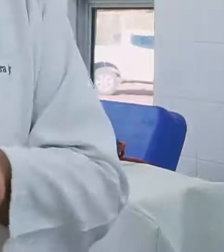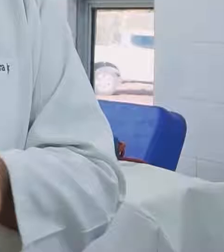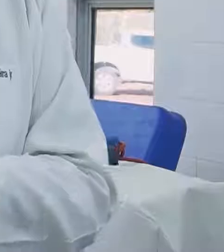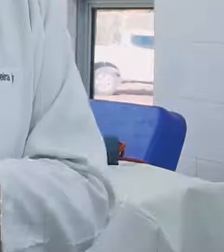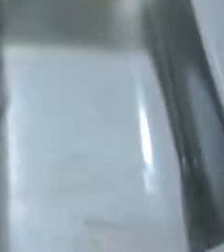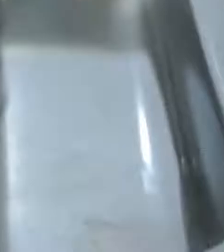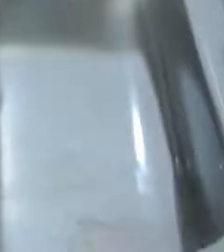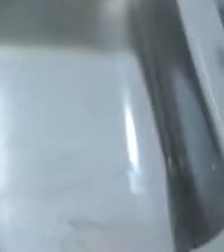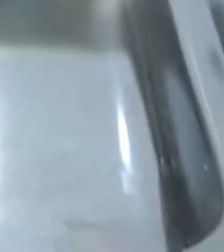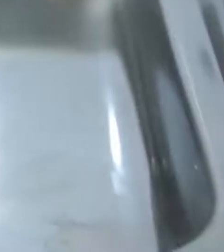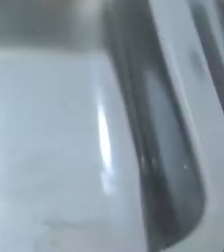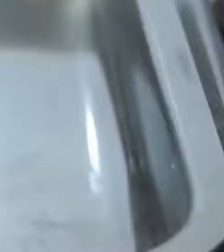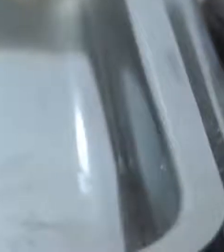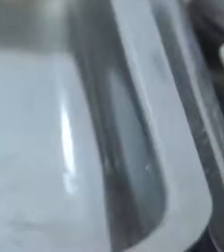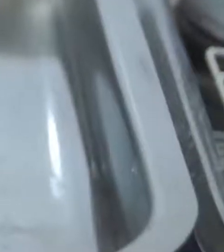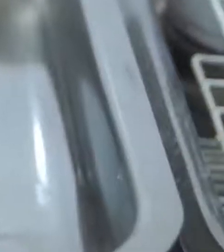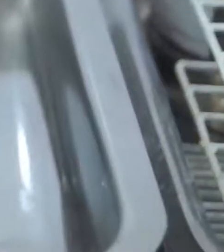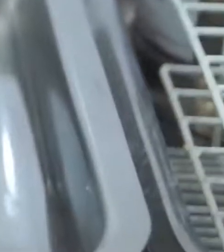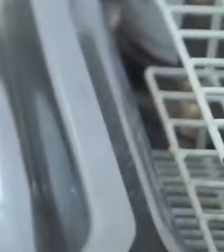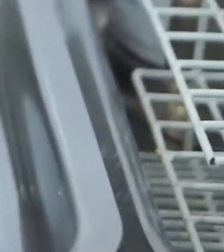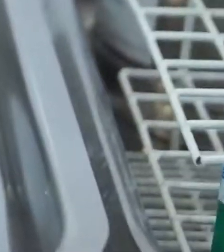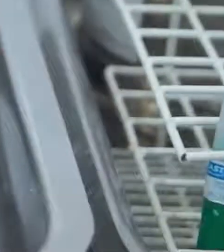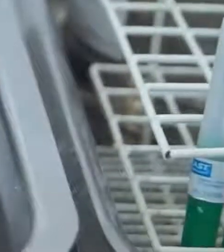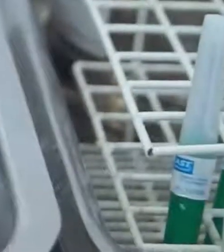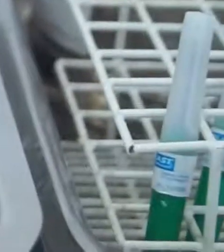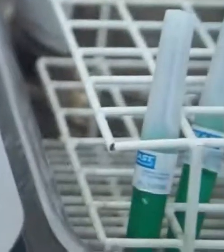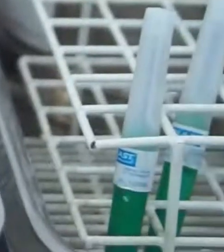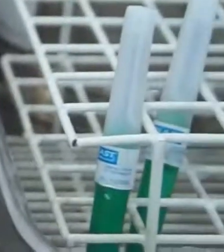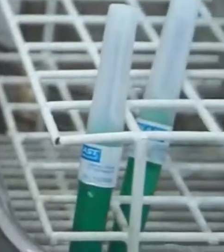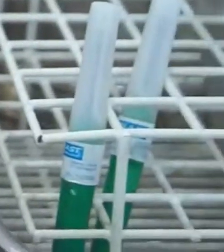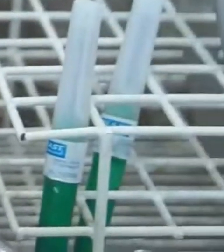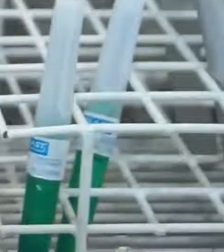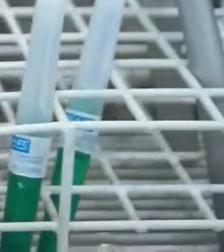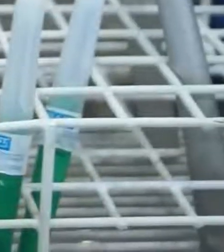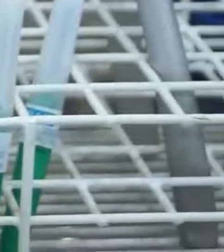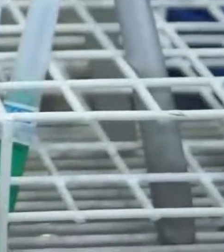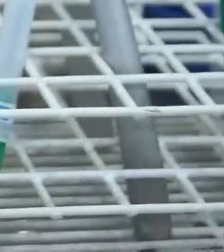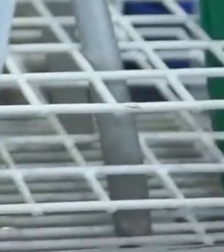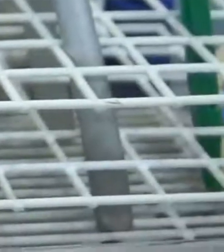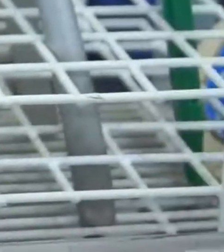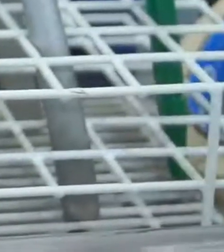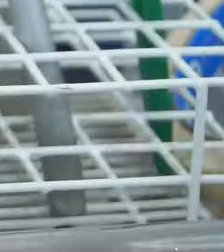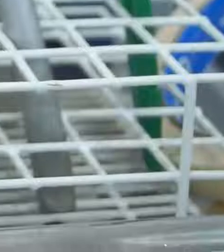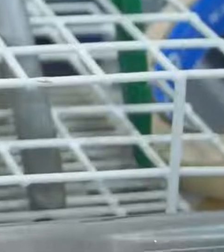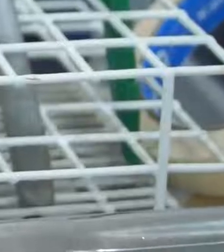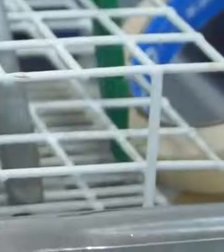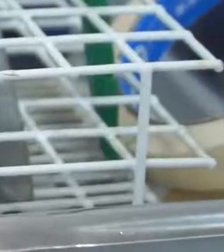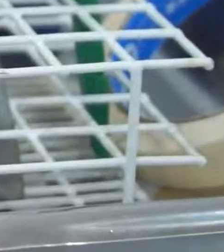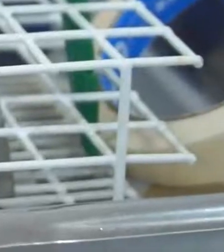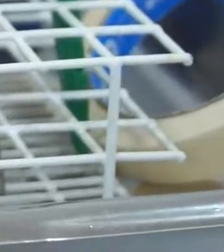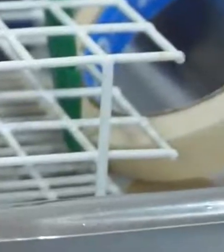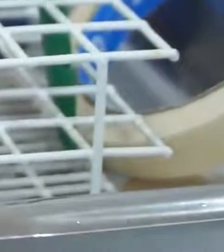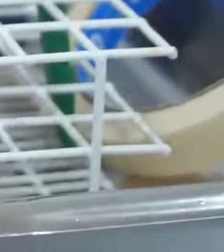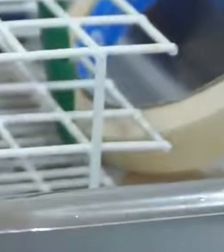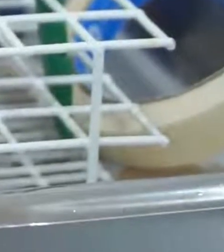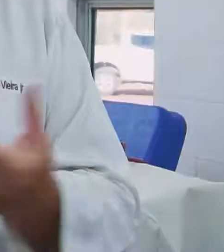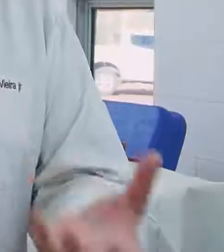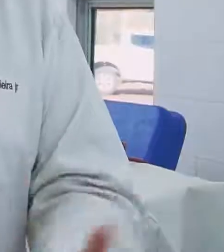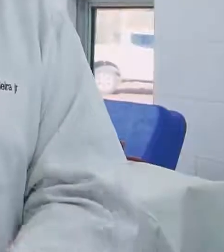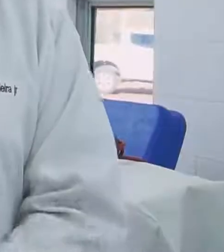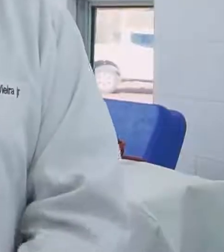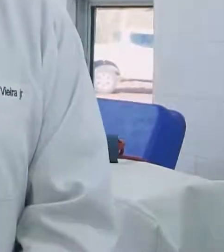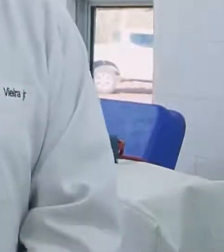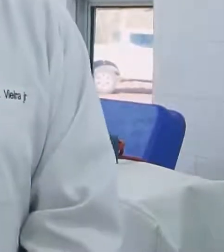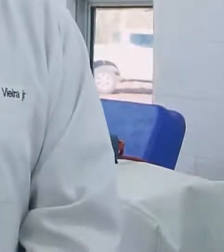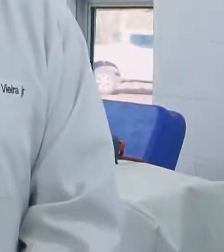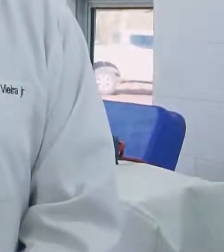doações, ou um sangue total, ou 4 derivados, onde você possa usar só o plasma, ou só plaquetas, ou concentrado de hemácias, ou sangue total, quer dizer, uma série de